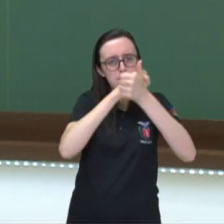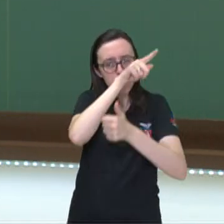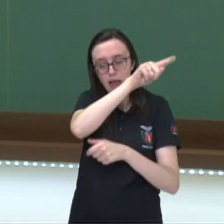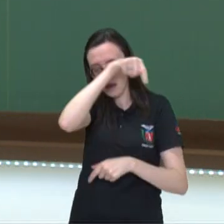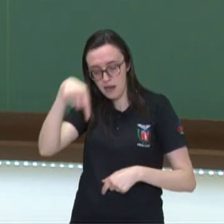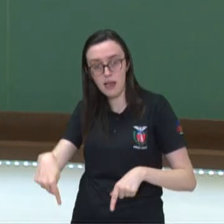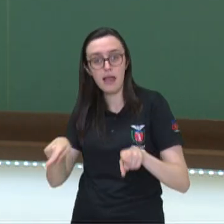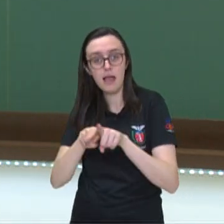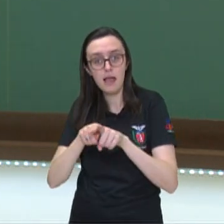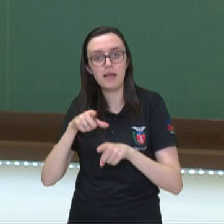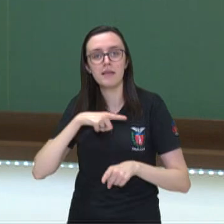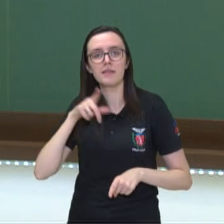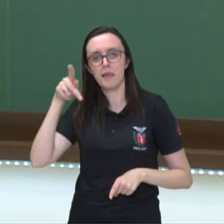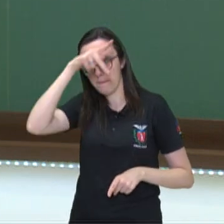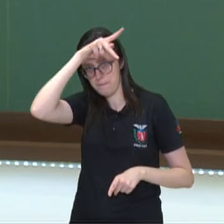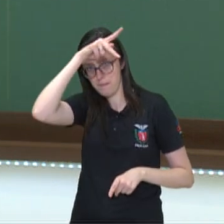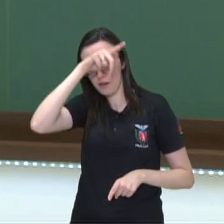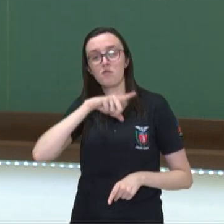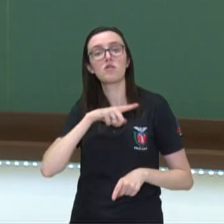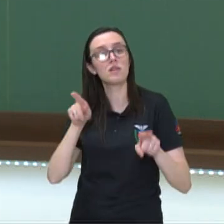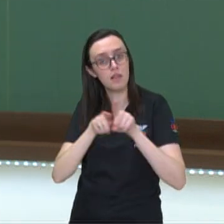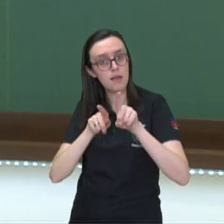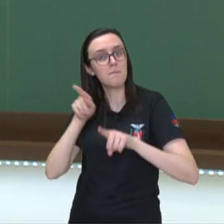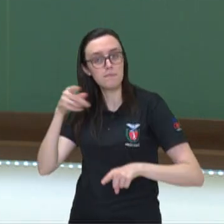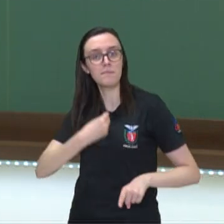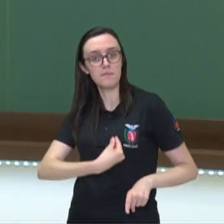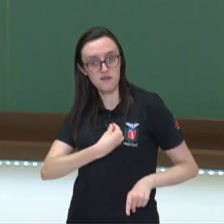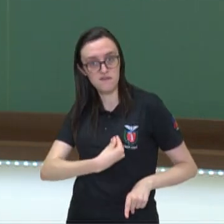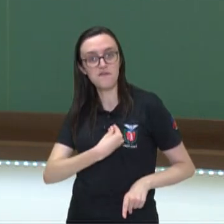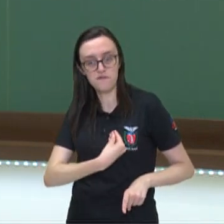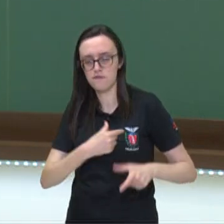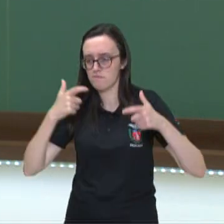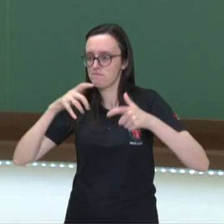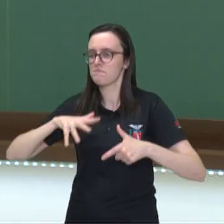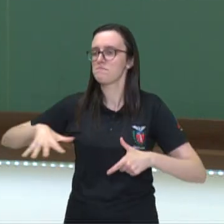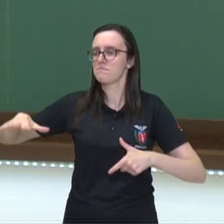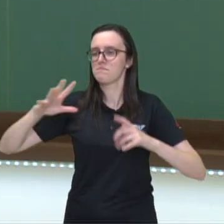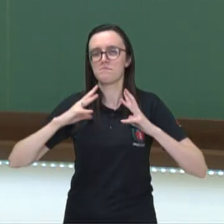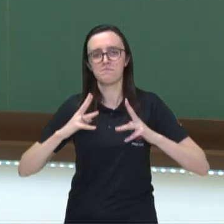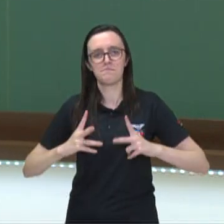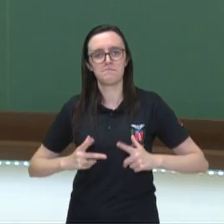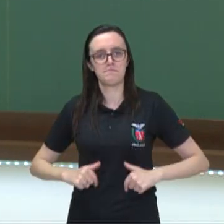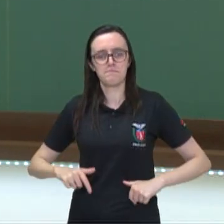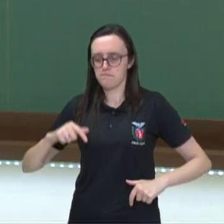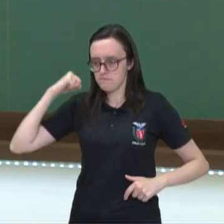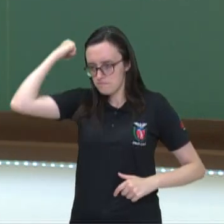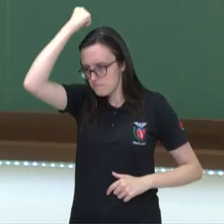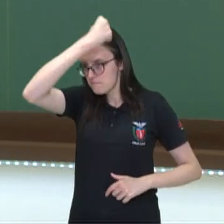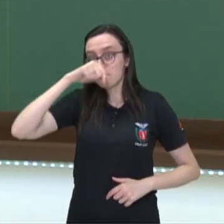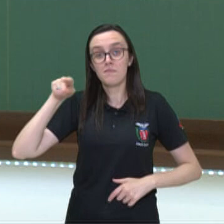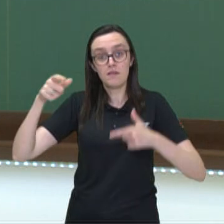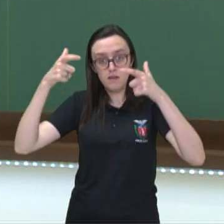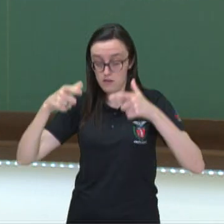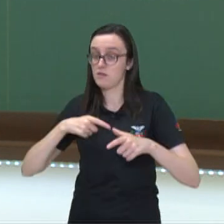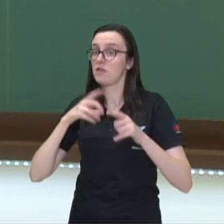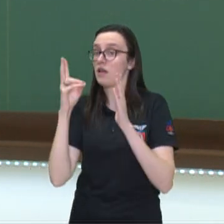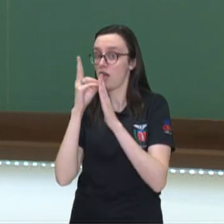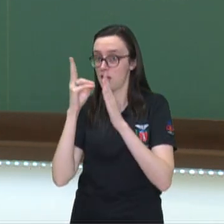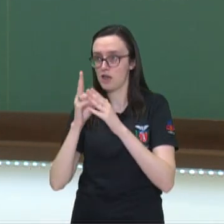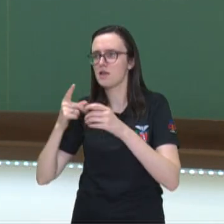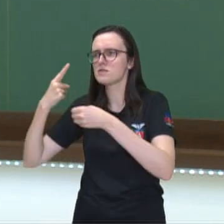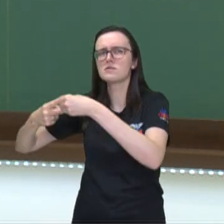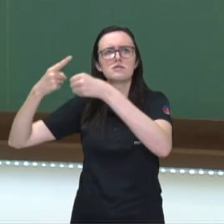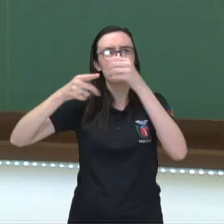aqui no Peru, em Machu Picchu, um lugar sagrado. Então, os povos indígenas também tiveram grandes cidades,